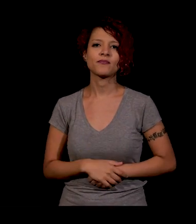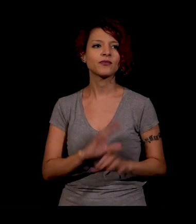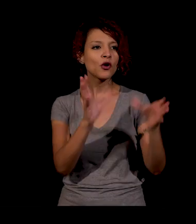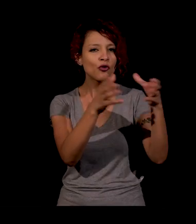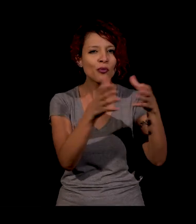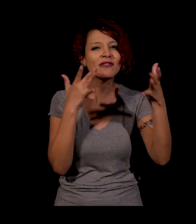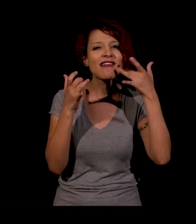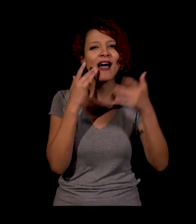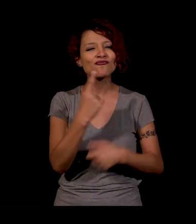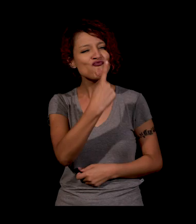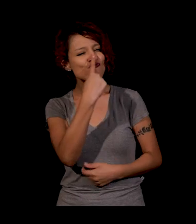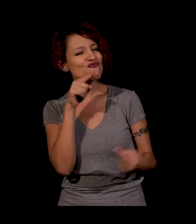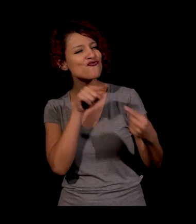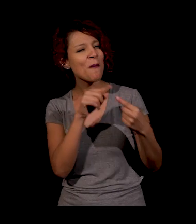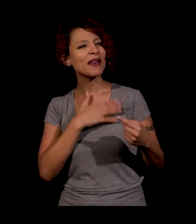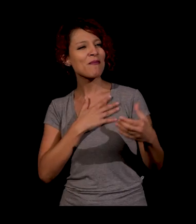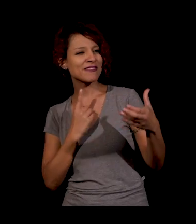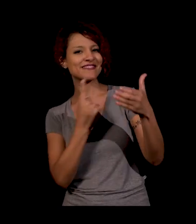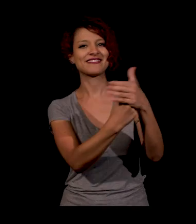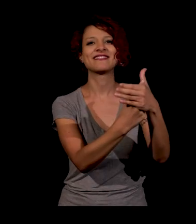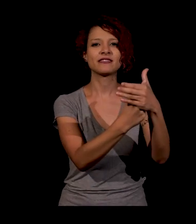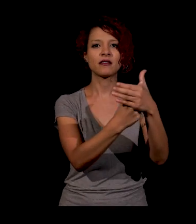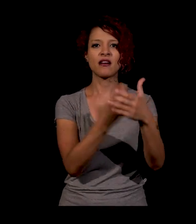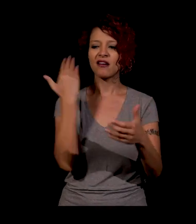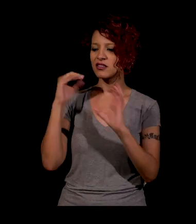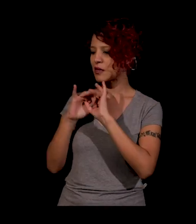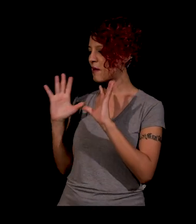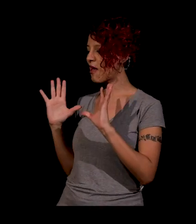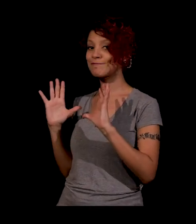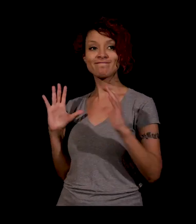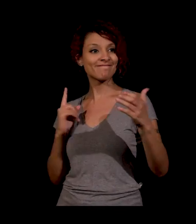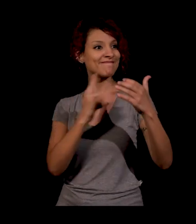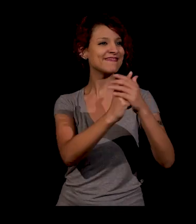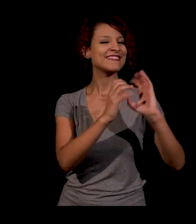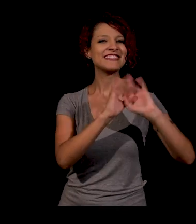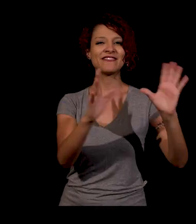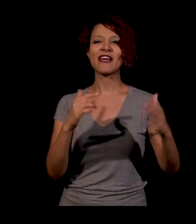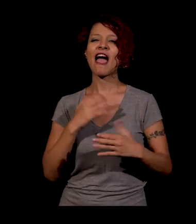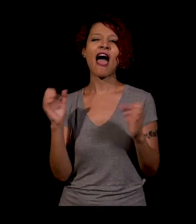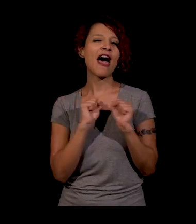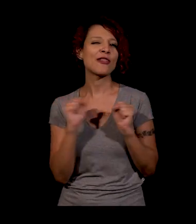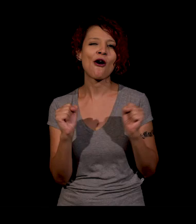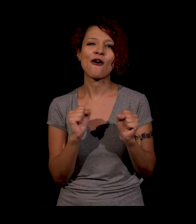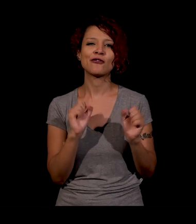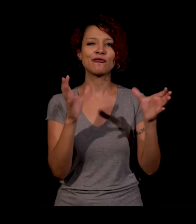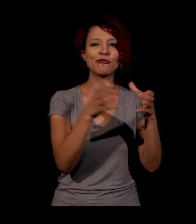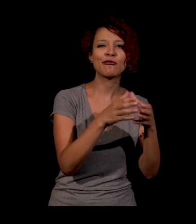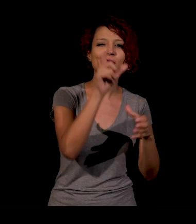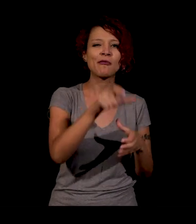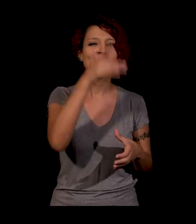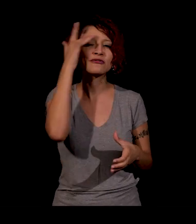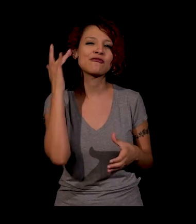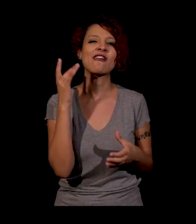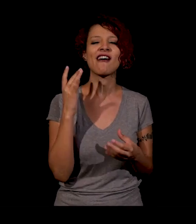achei que a turma tinha mais a ver comigo. Turma do teatro, tinha uma liberdade, uma coisa que eu não tinha. E eu adoro a gente do teatro, adoro